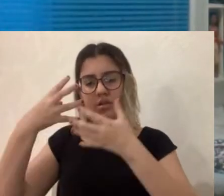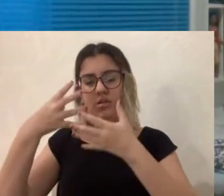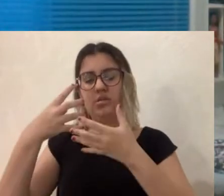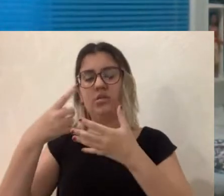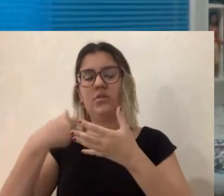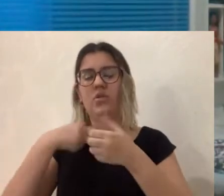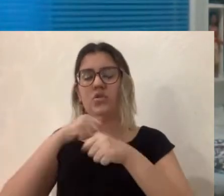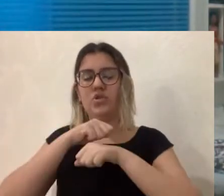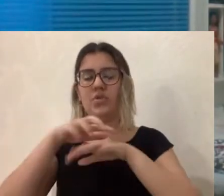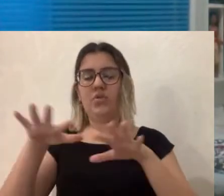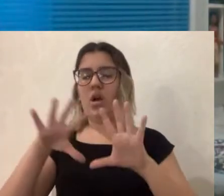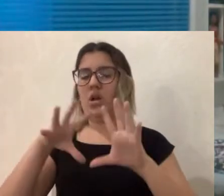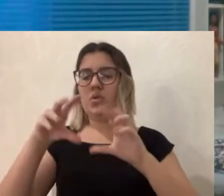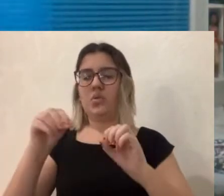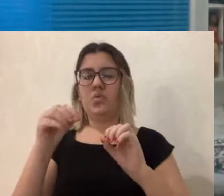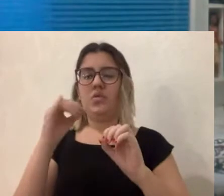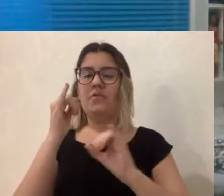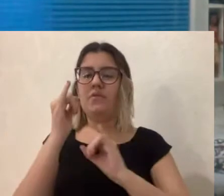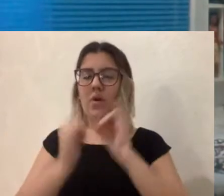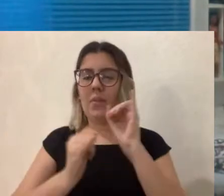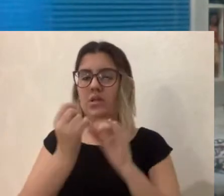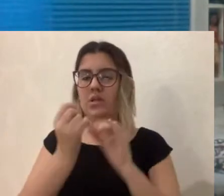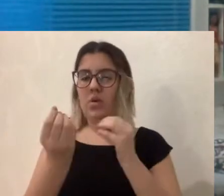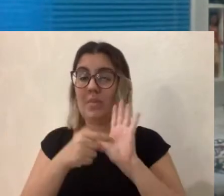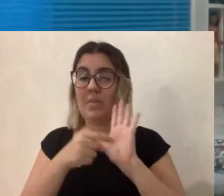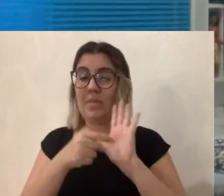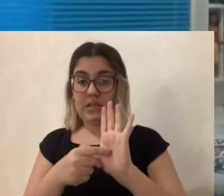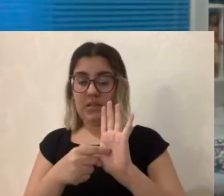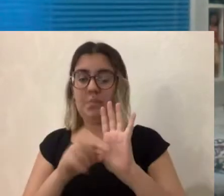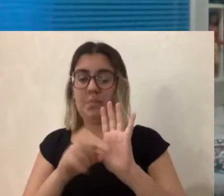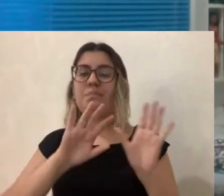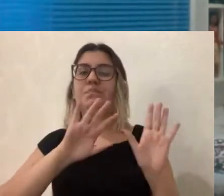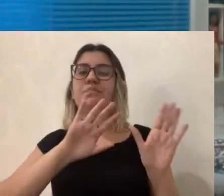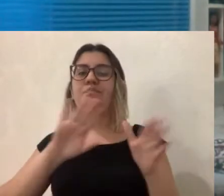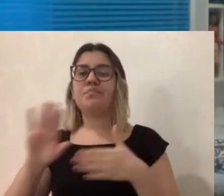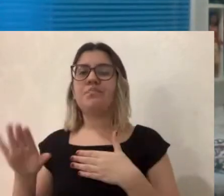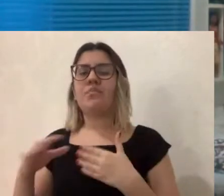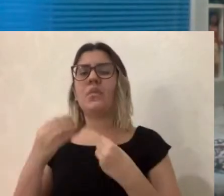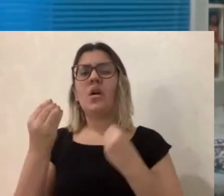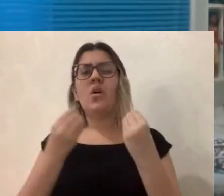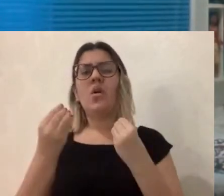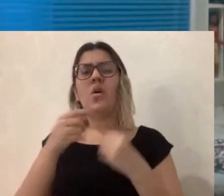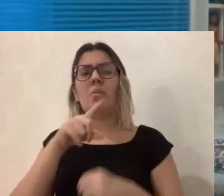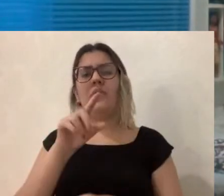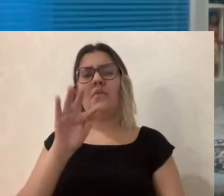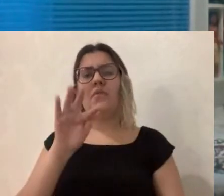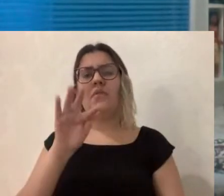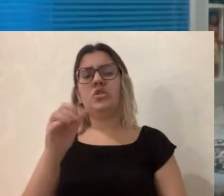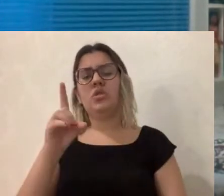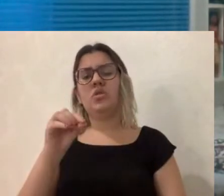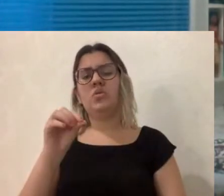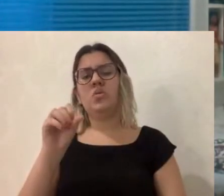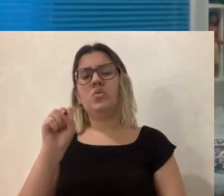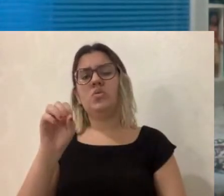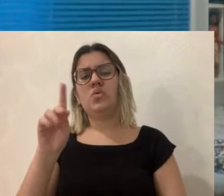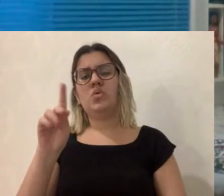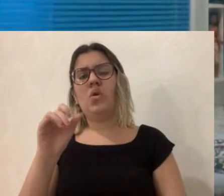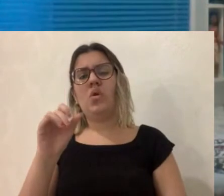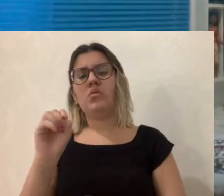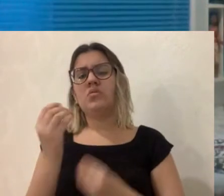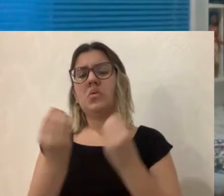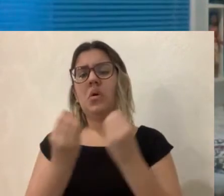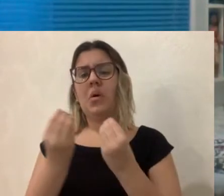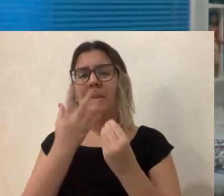dessa apresentação. O que acontece só se fechar os olhos é uma traição da acessibilidade.